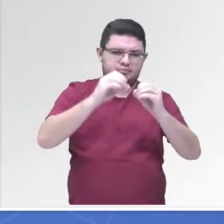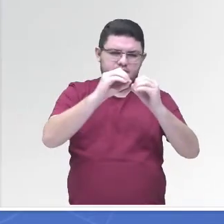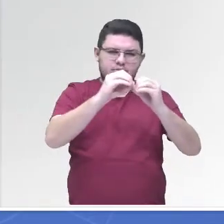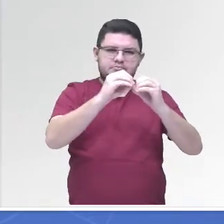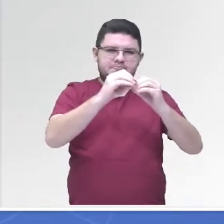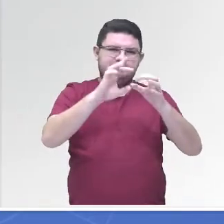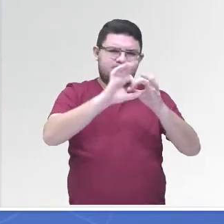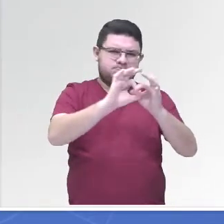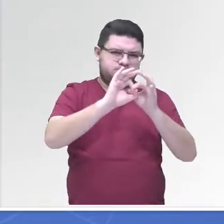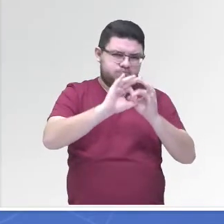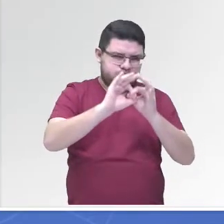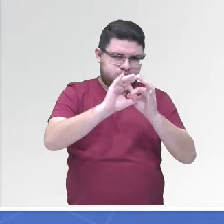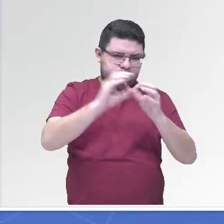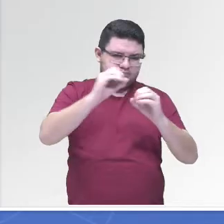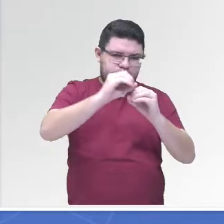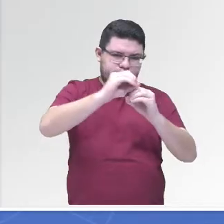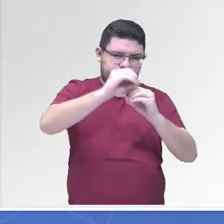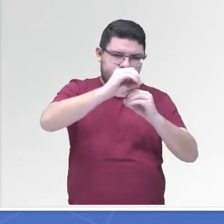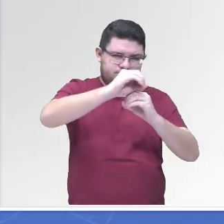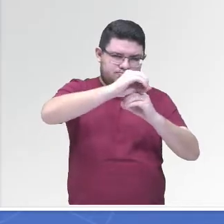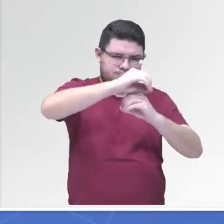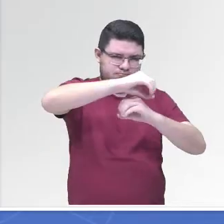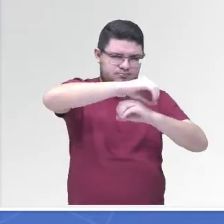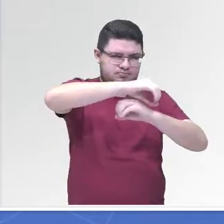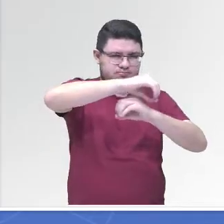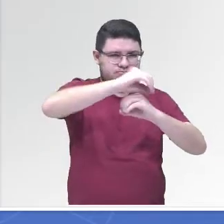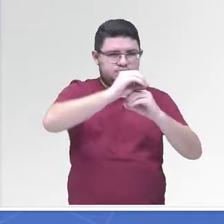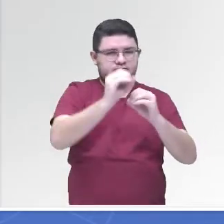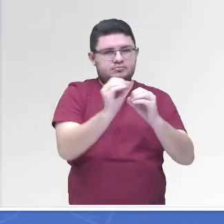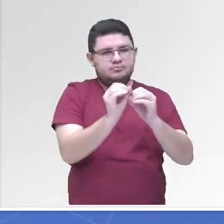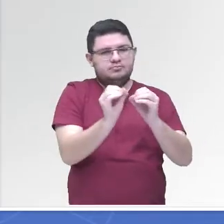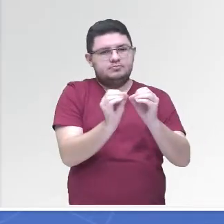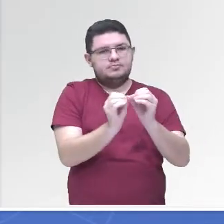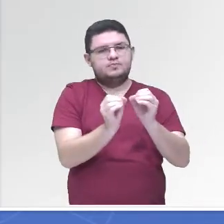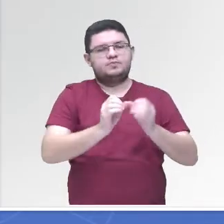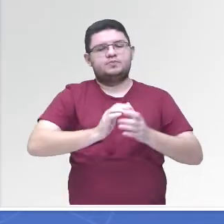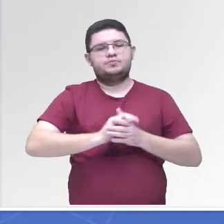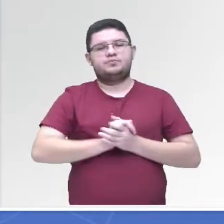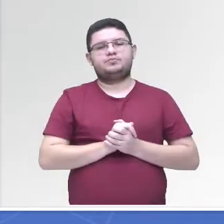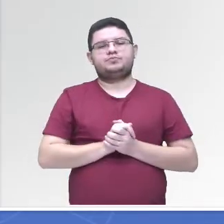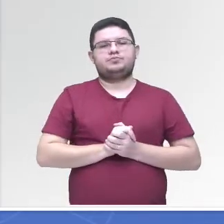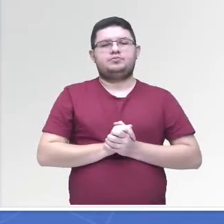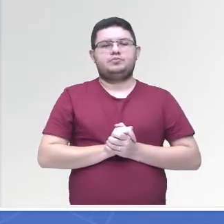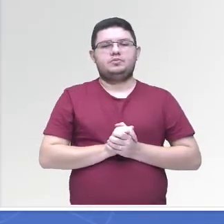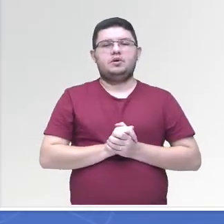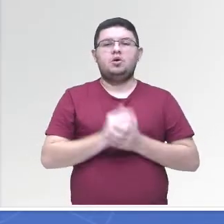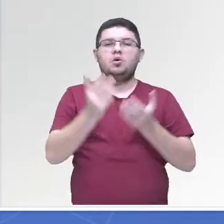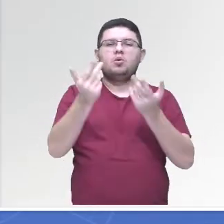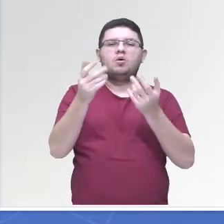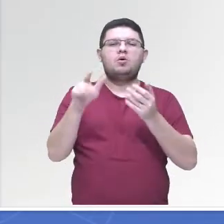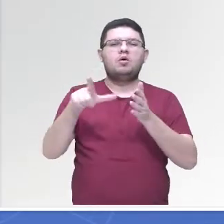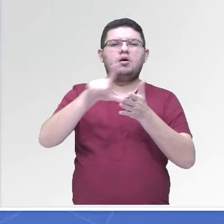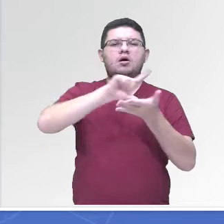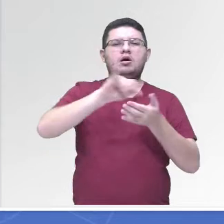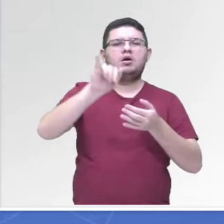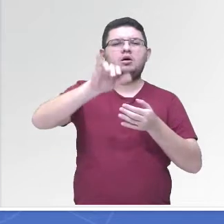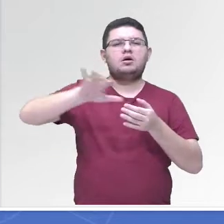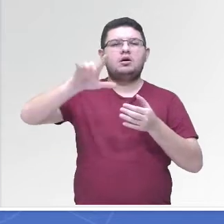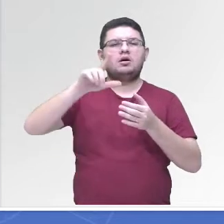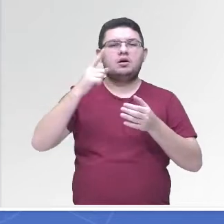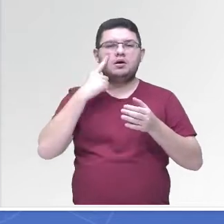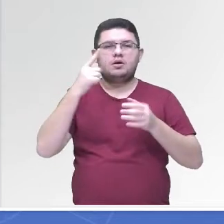rígida, tá? Uma estrutura rígida, bem pertinho uma da outra, como a gente viu agora há pouco na